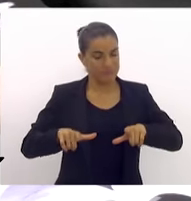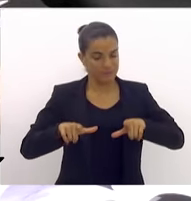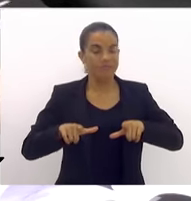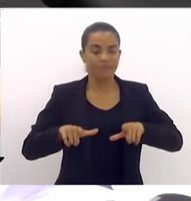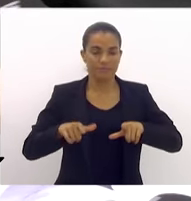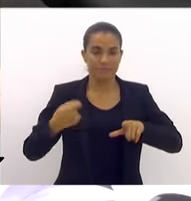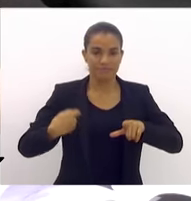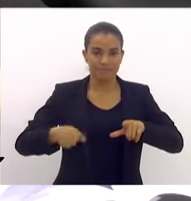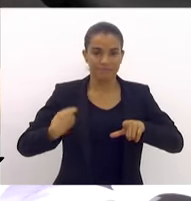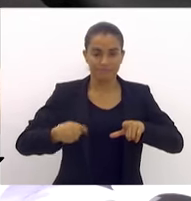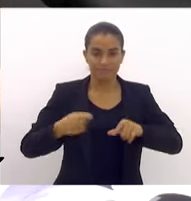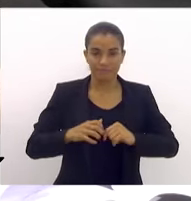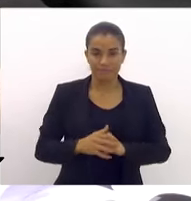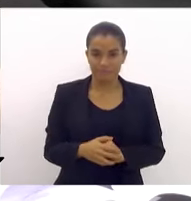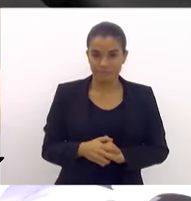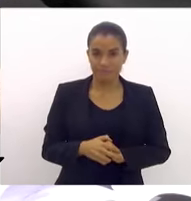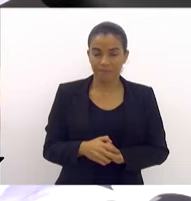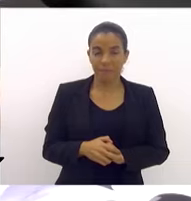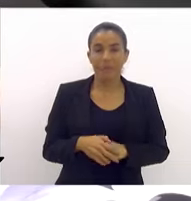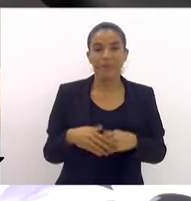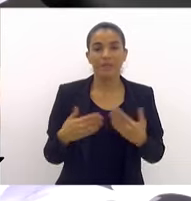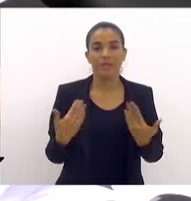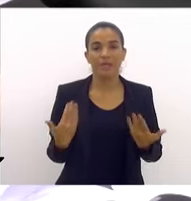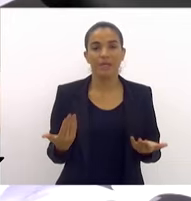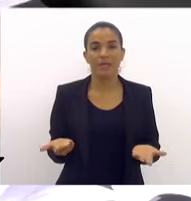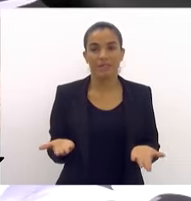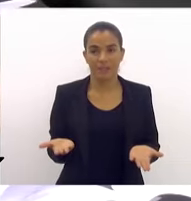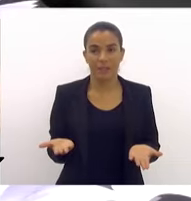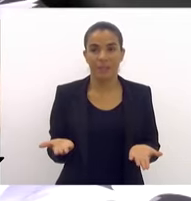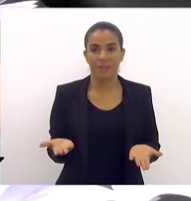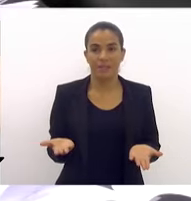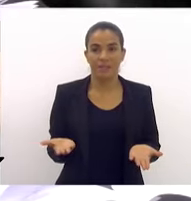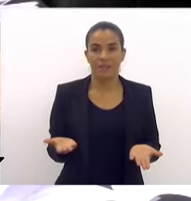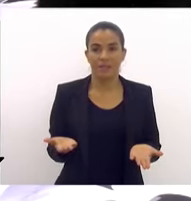vai. E aí,